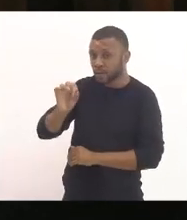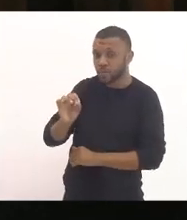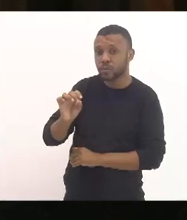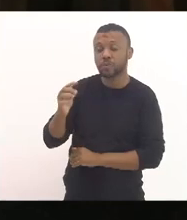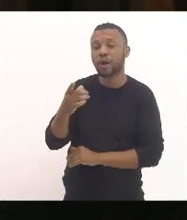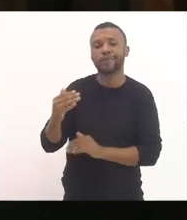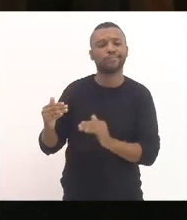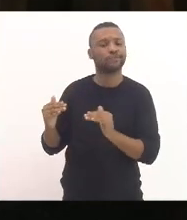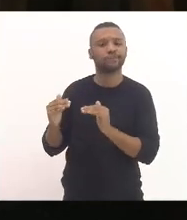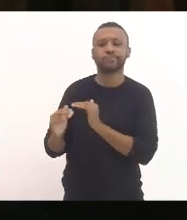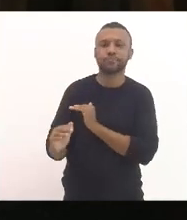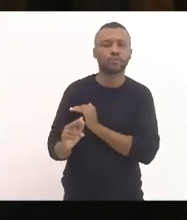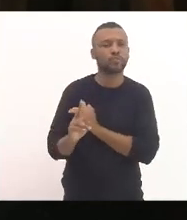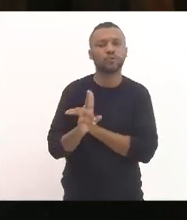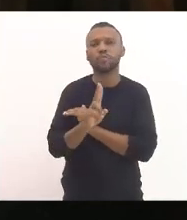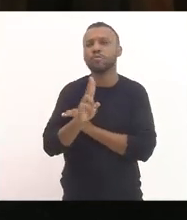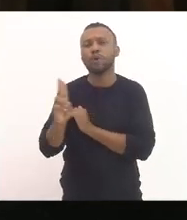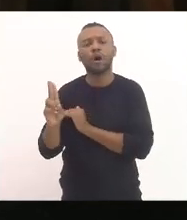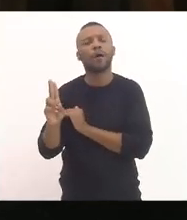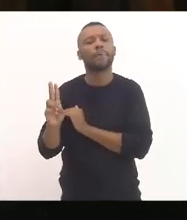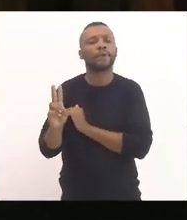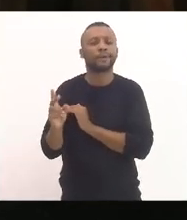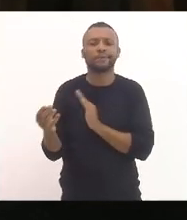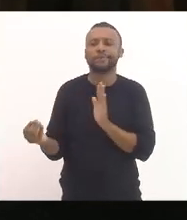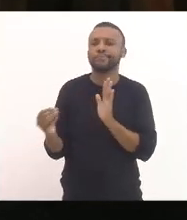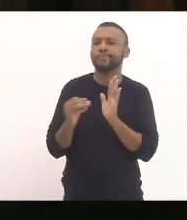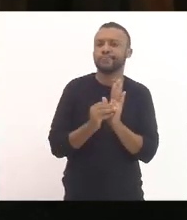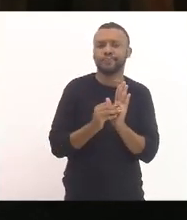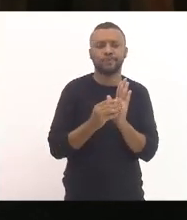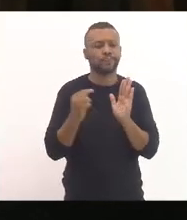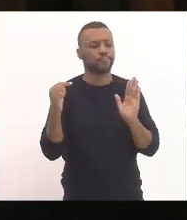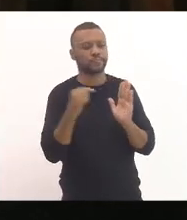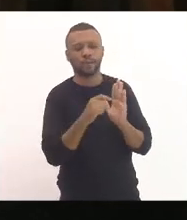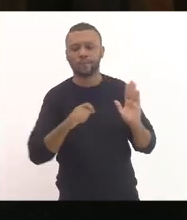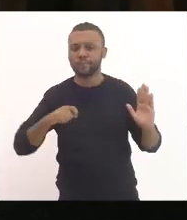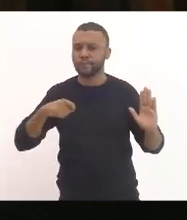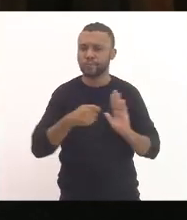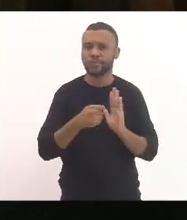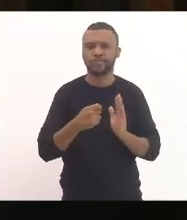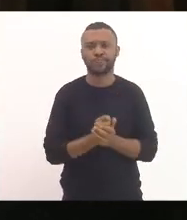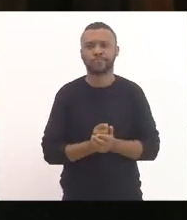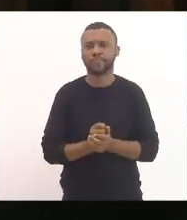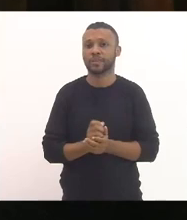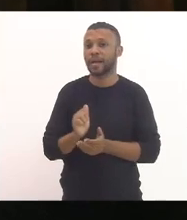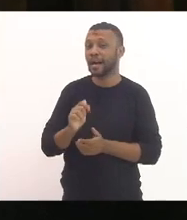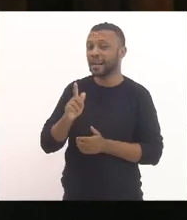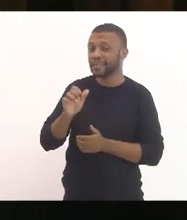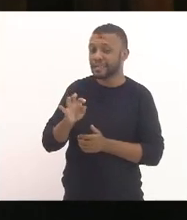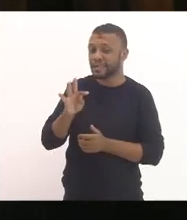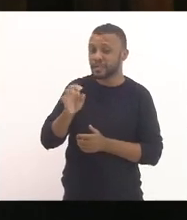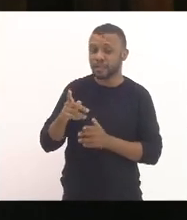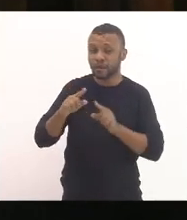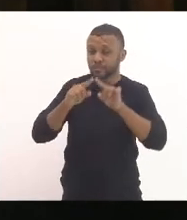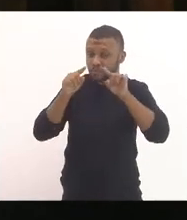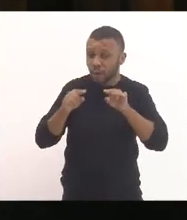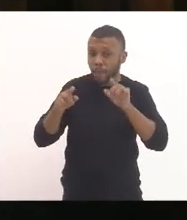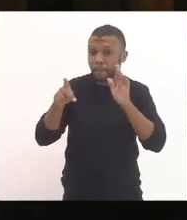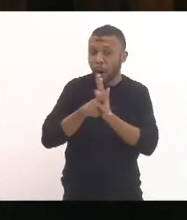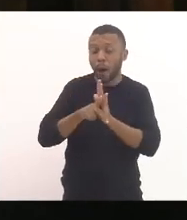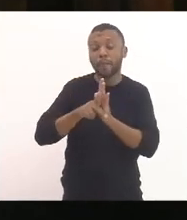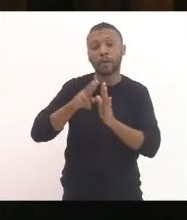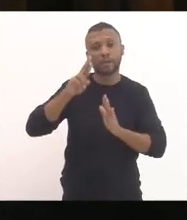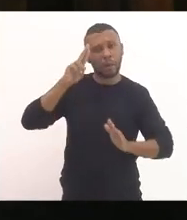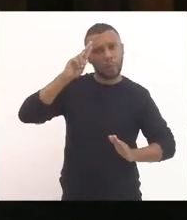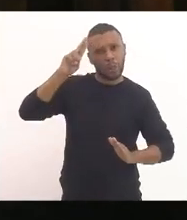porque nós discordamos da nomenclatura usada na lei orgânica chamando agentes da autoridade Nós não somos